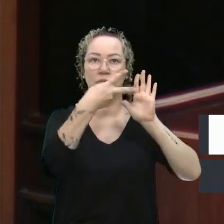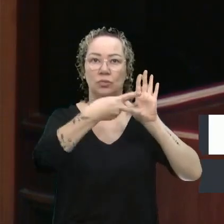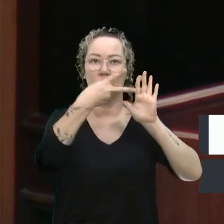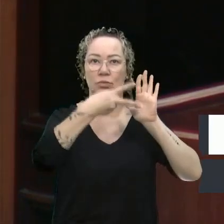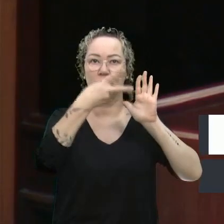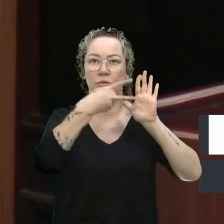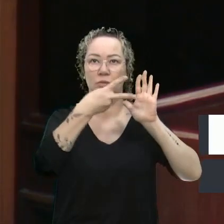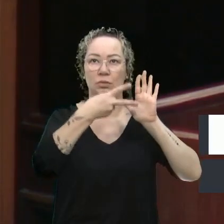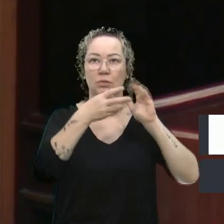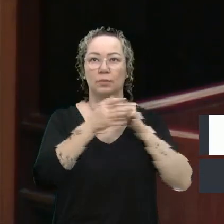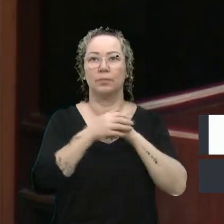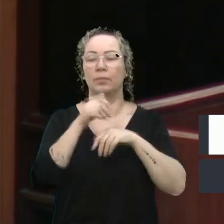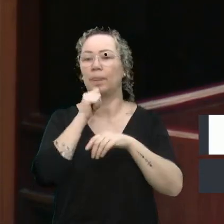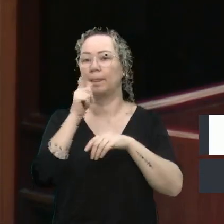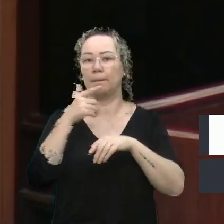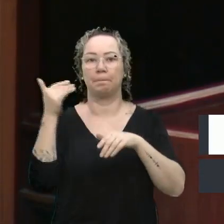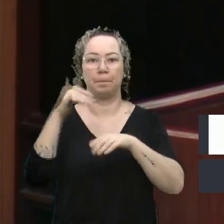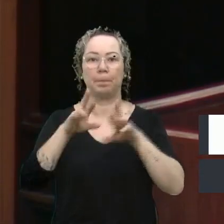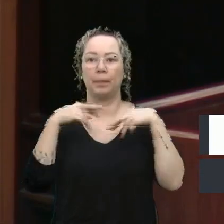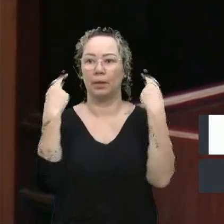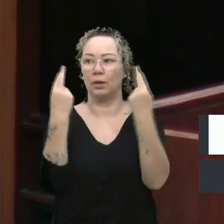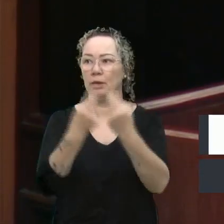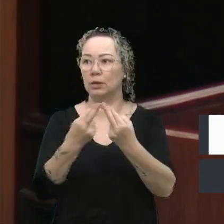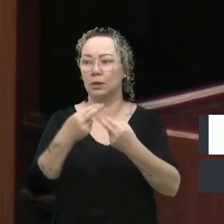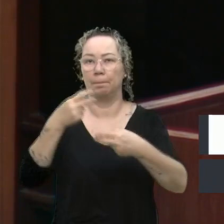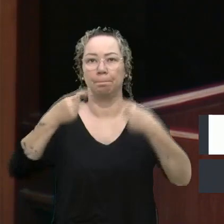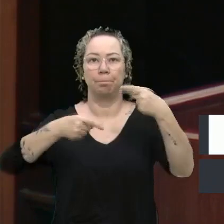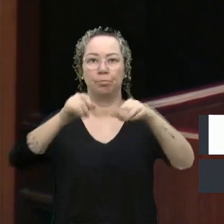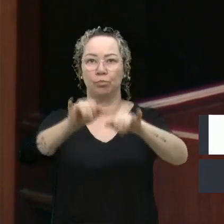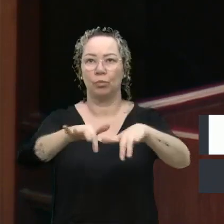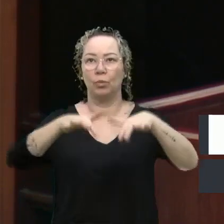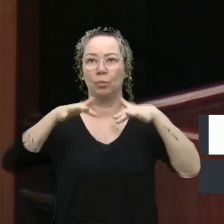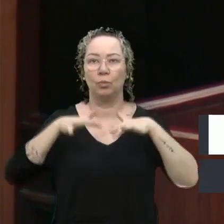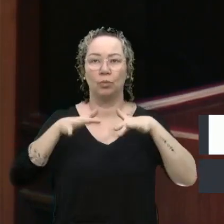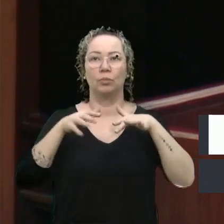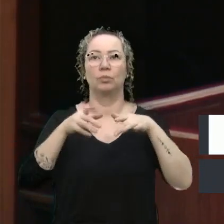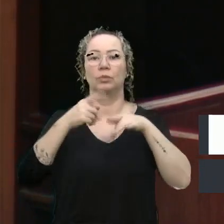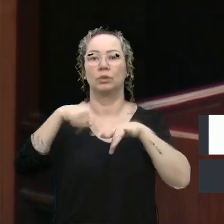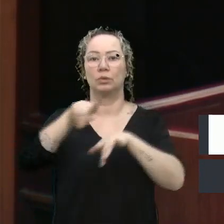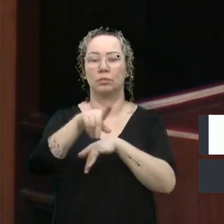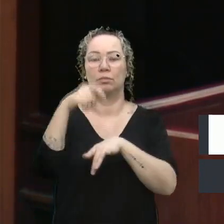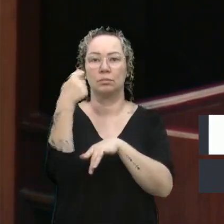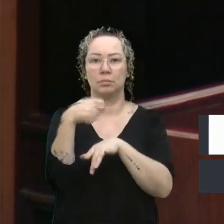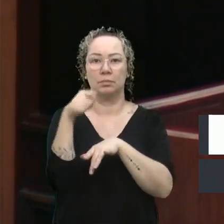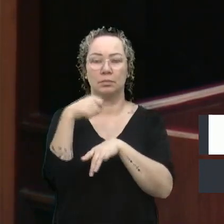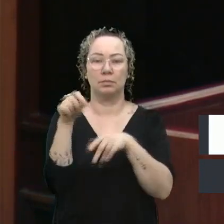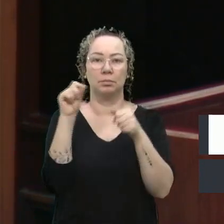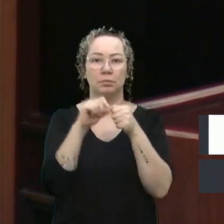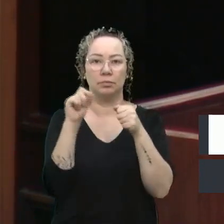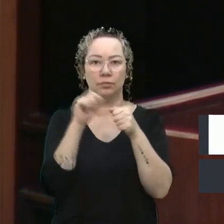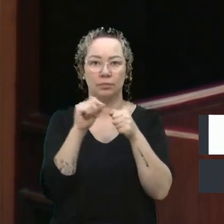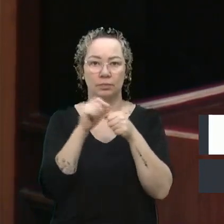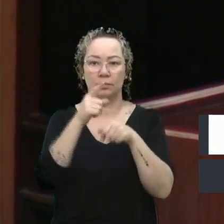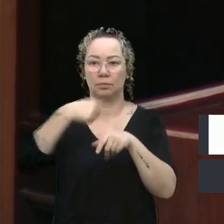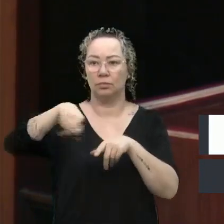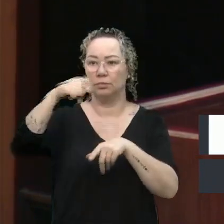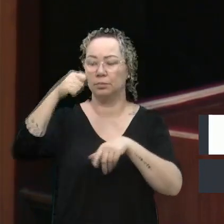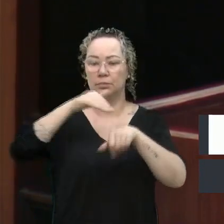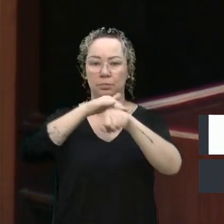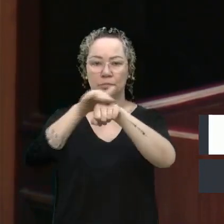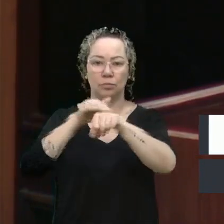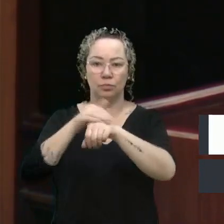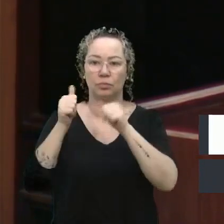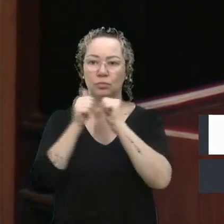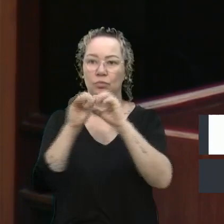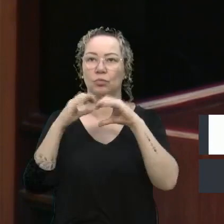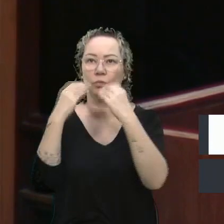chegamos ainda nas reuniões públicas, nas audiências públicas, enfim, que a gente precisa fazer, a gente precisa conversar com a comunidade.